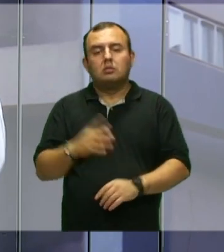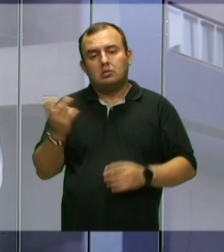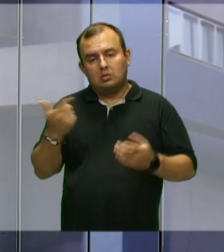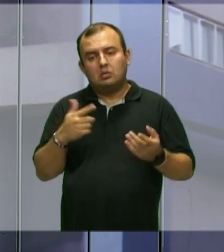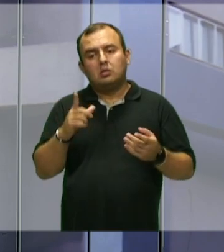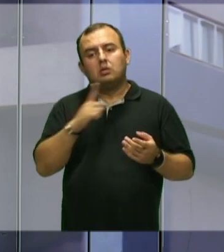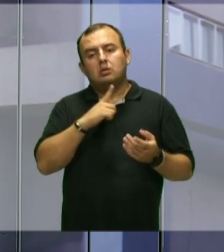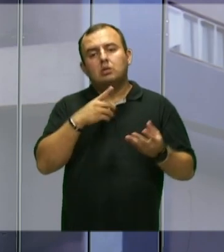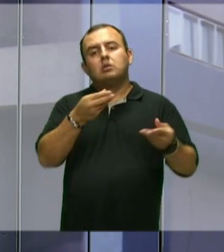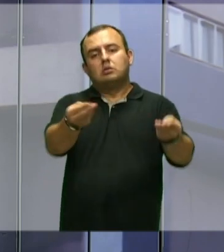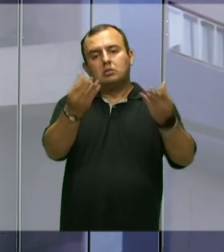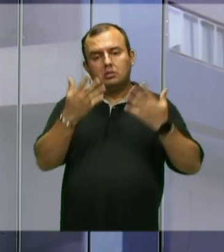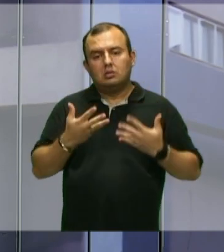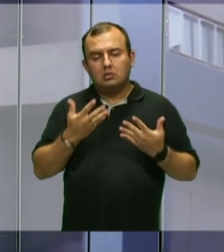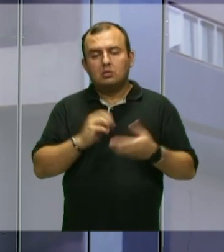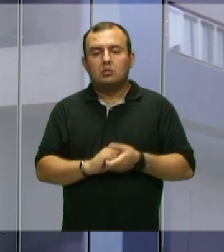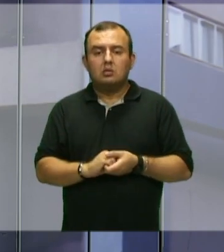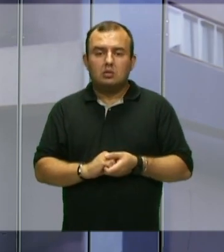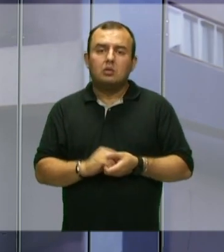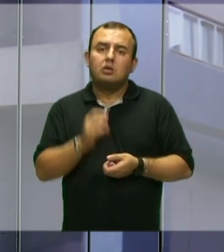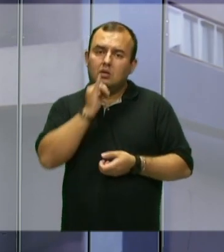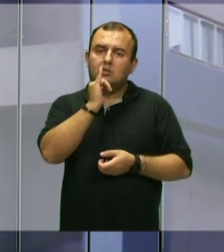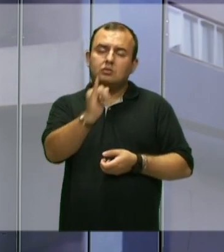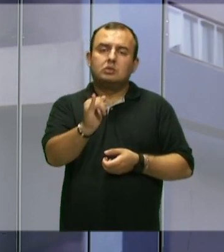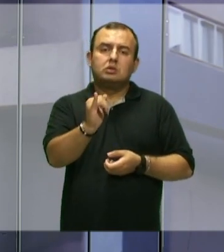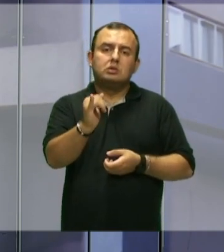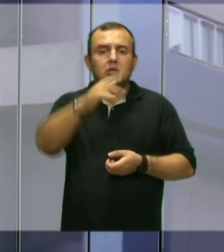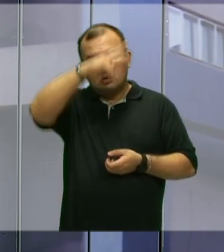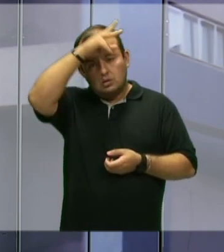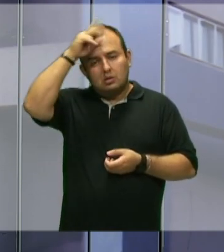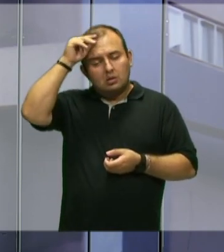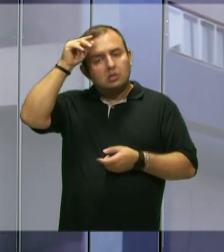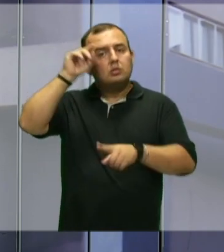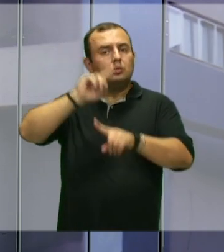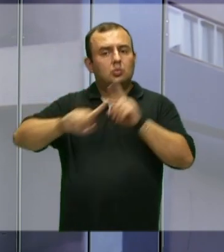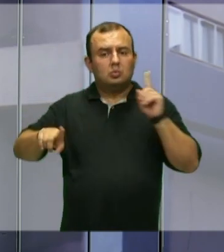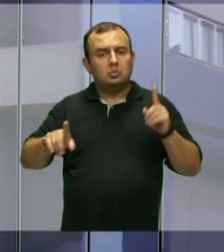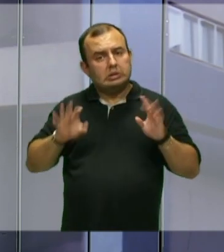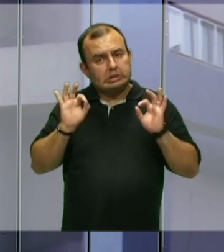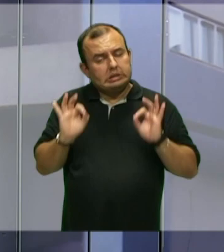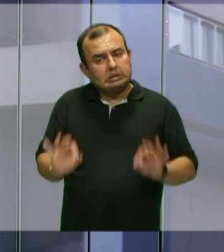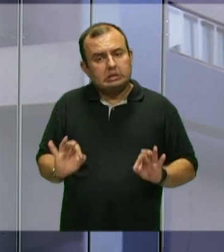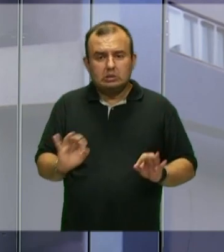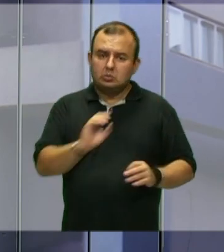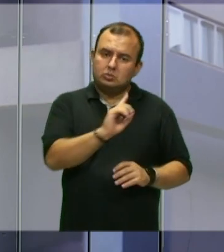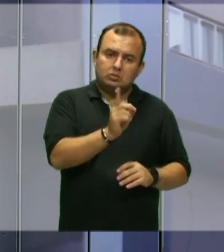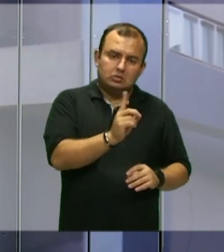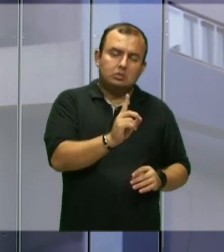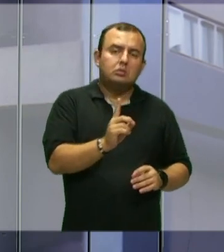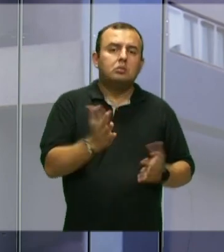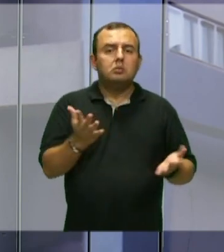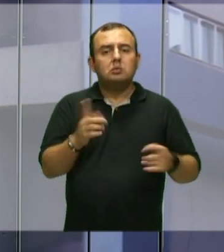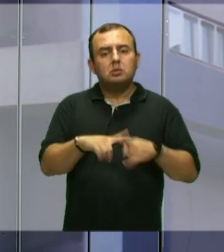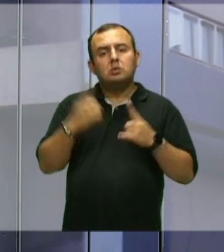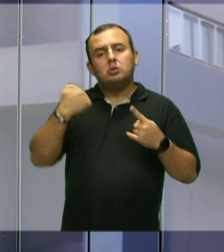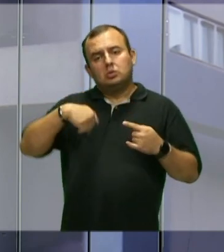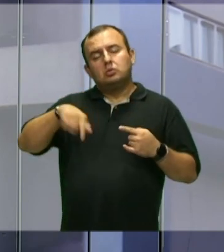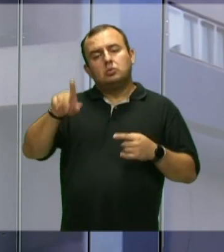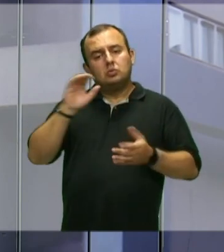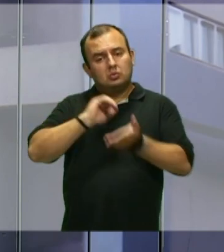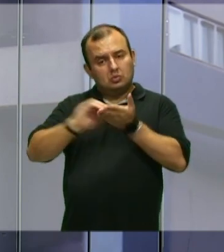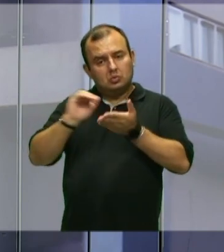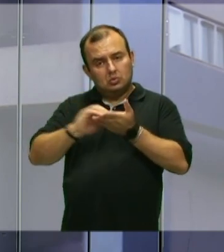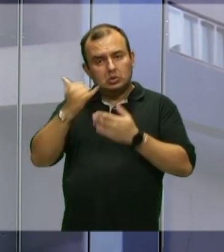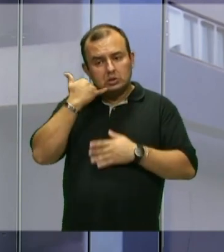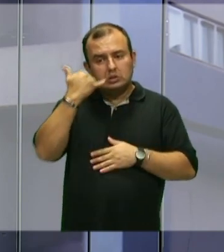gente estará devolvendo. Eu disse: prefeito, eu não posso afirmar que sim ou que não, mas eu vou pedir para que o secretário te